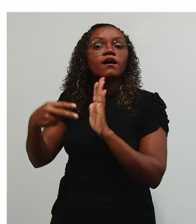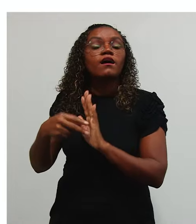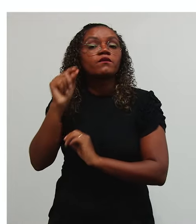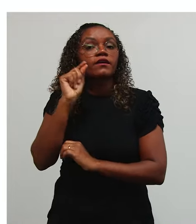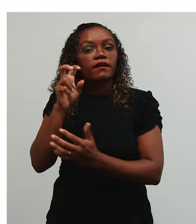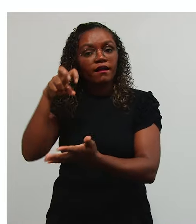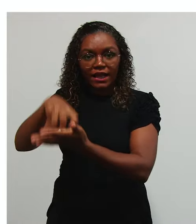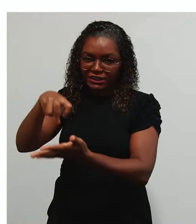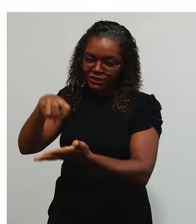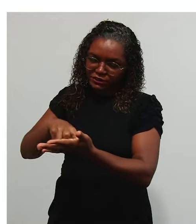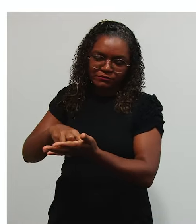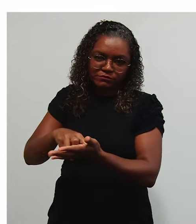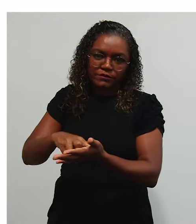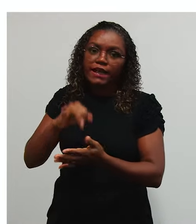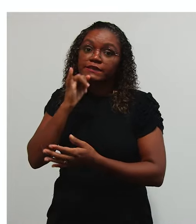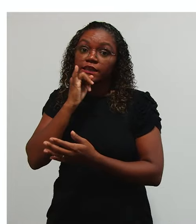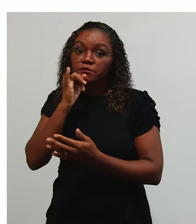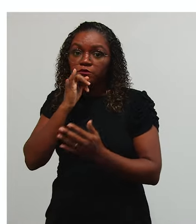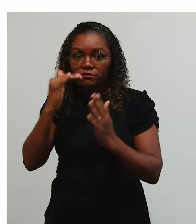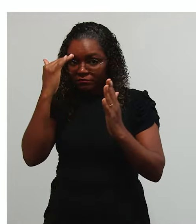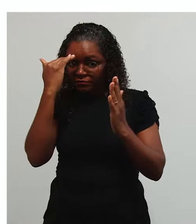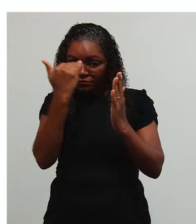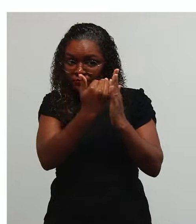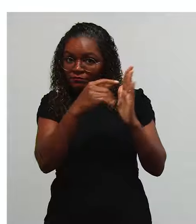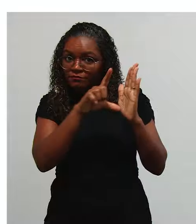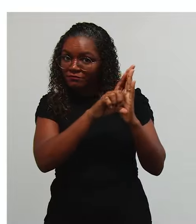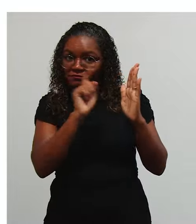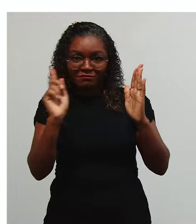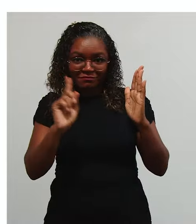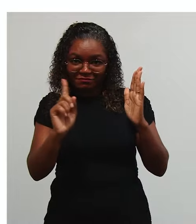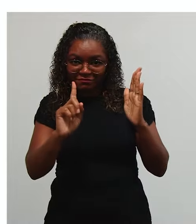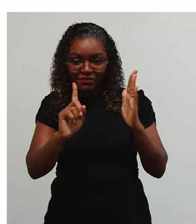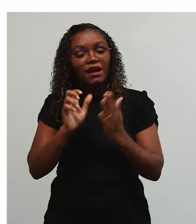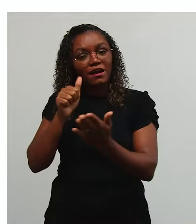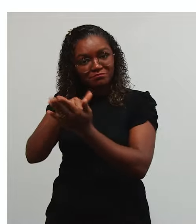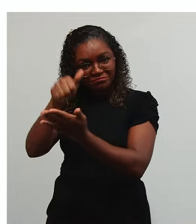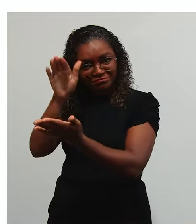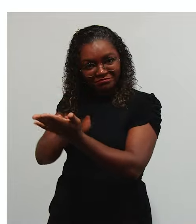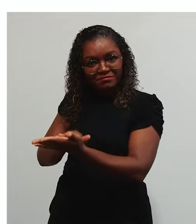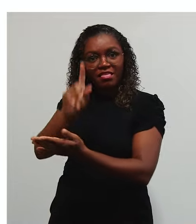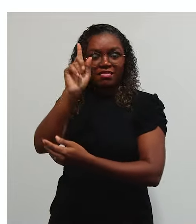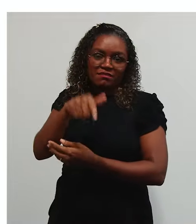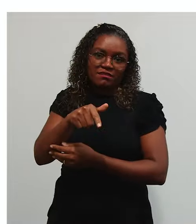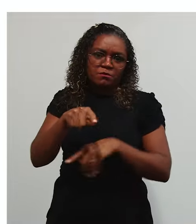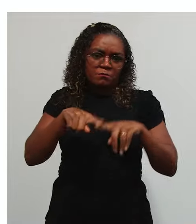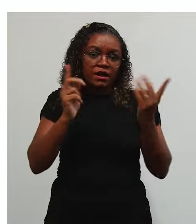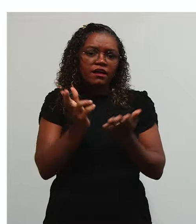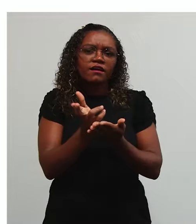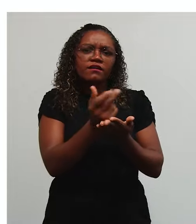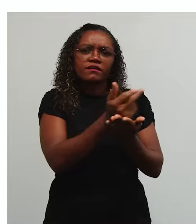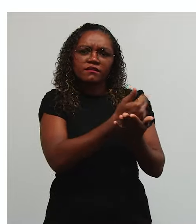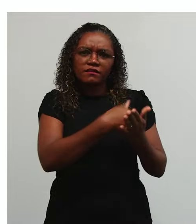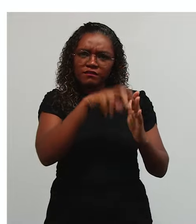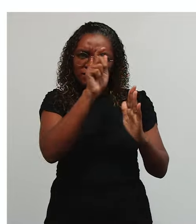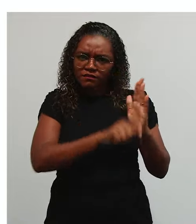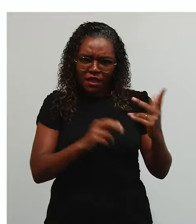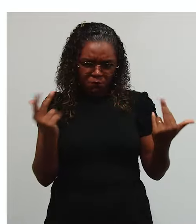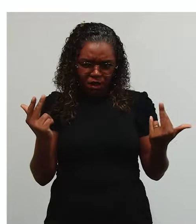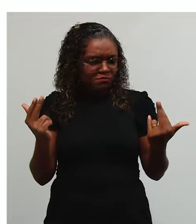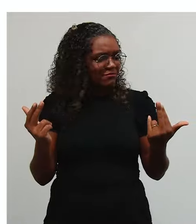ADV vende de um ato ilícito já o tributo ele nada tem a ver com